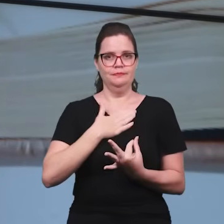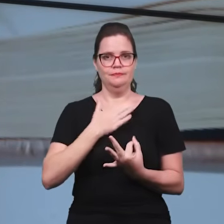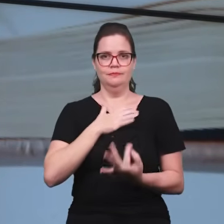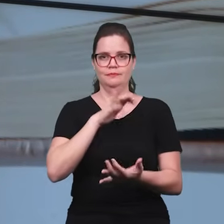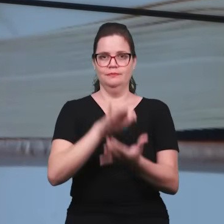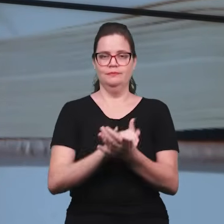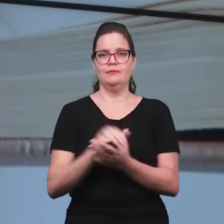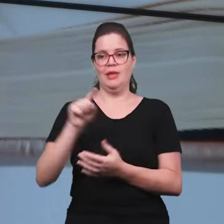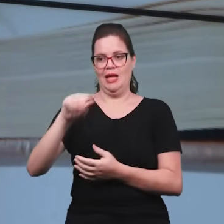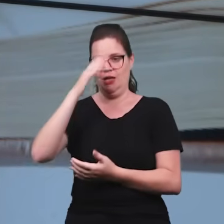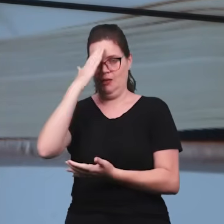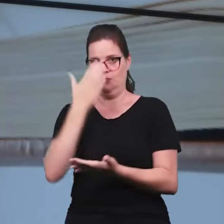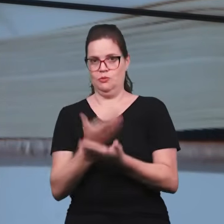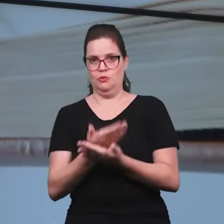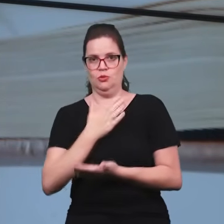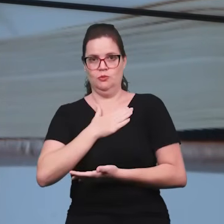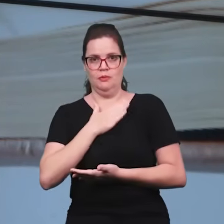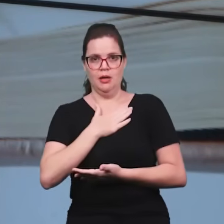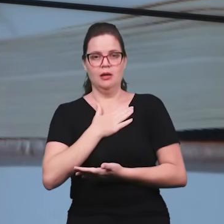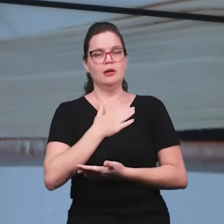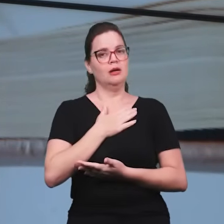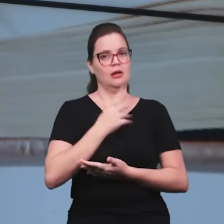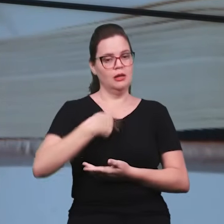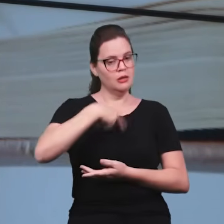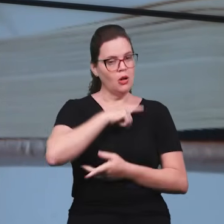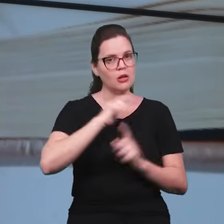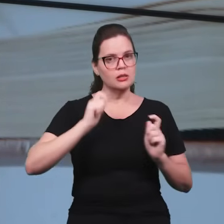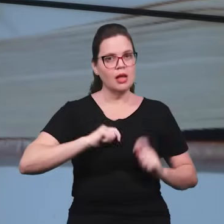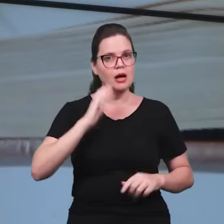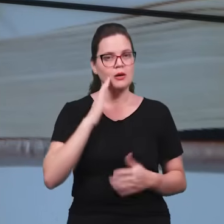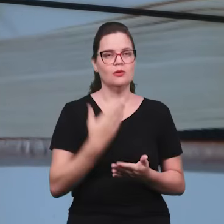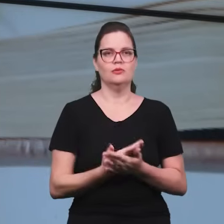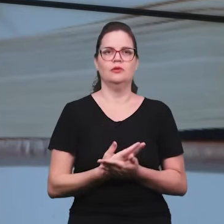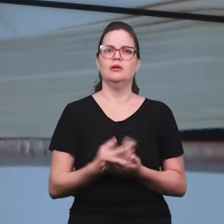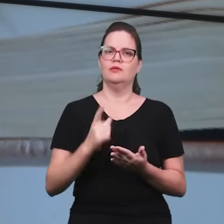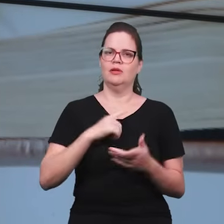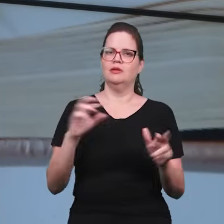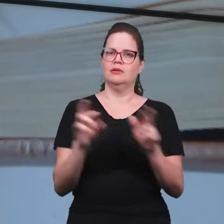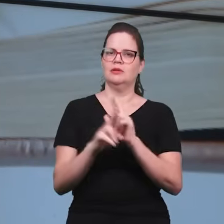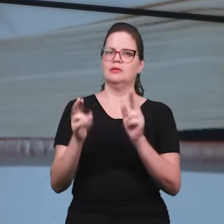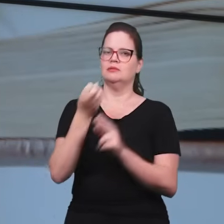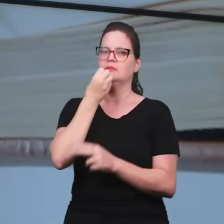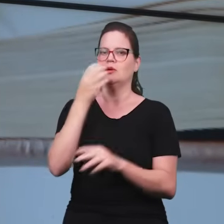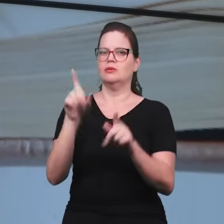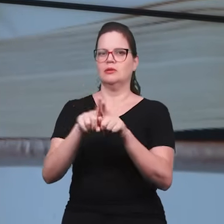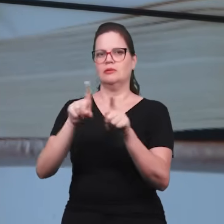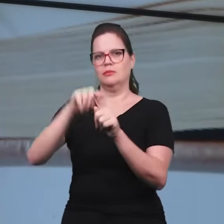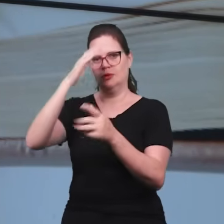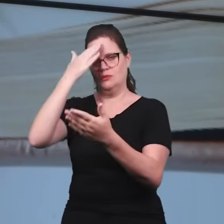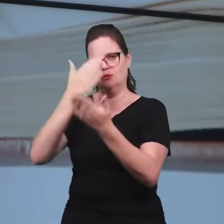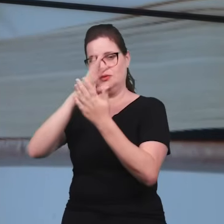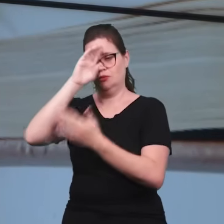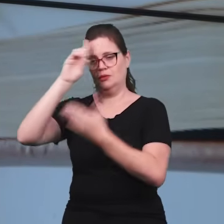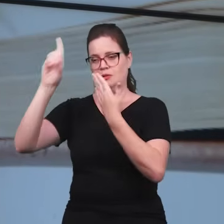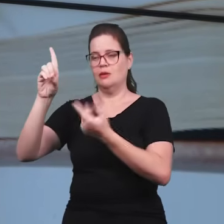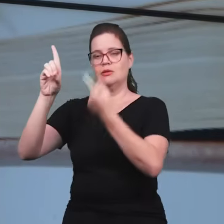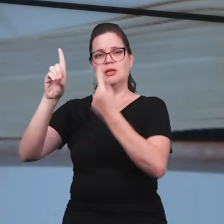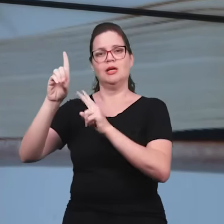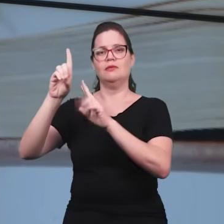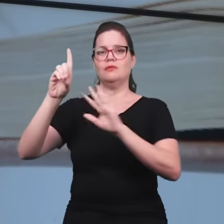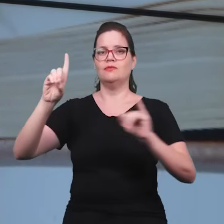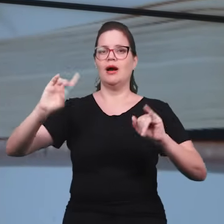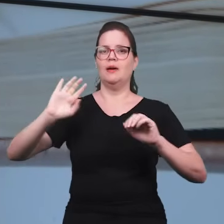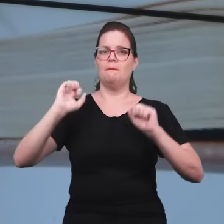que confia em nós, nós estamos entregando o nosso caminho ao Senhor, confiando nele, sabendo que tudo ele fará. Nós